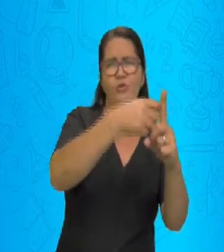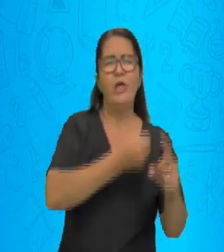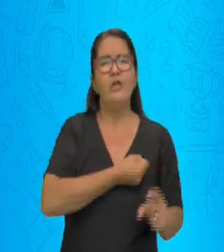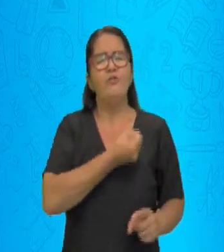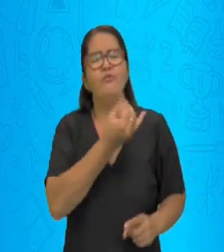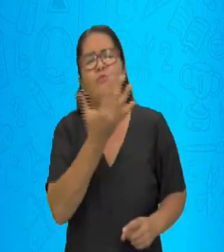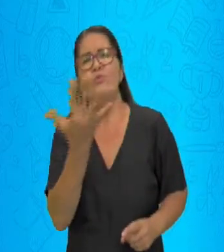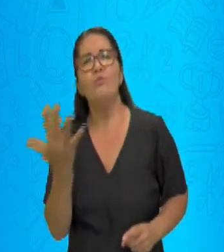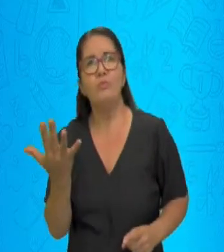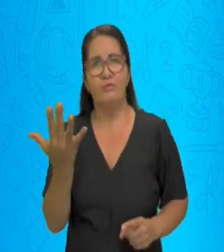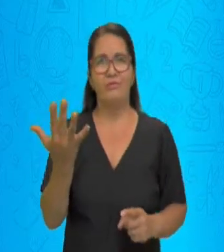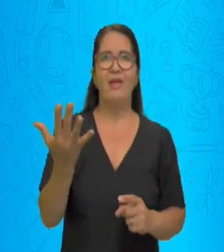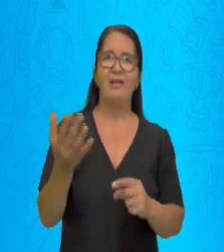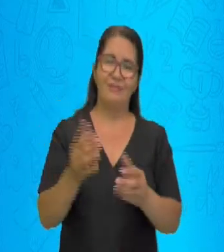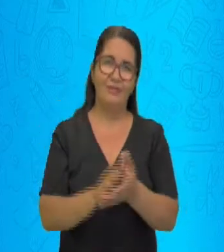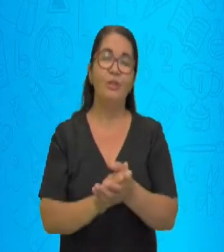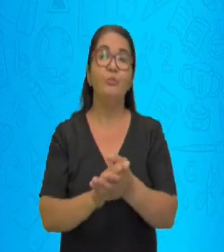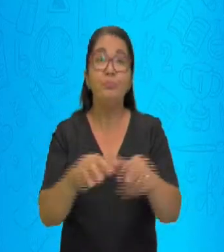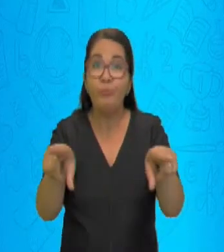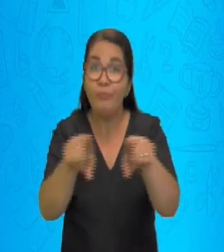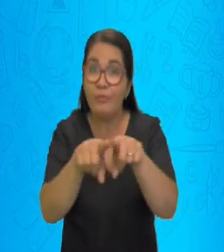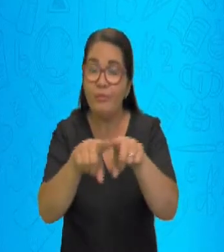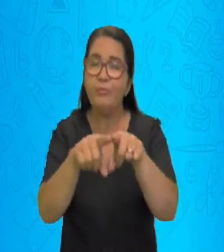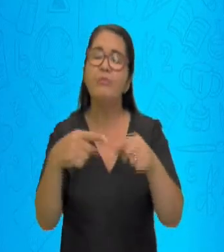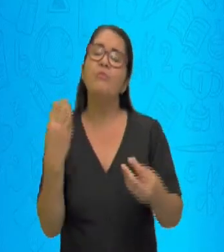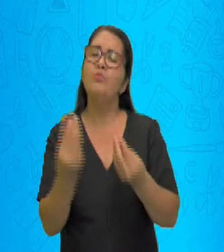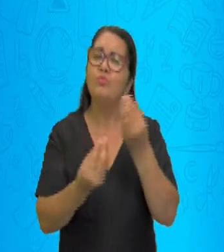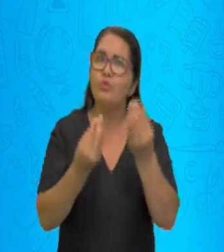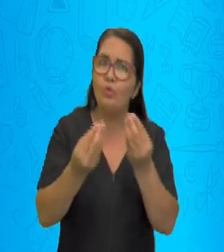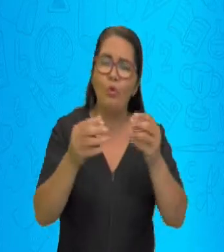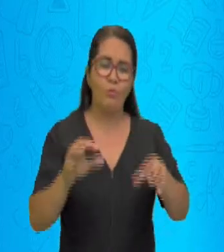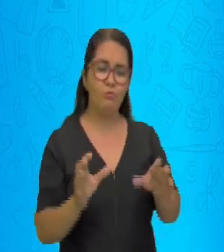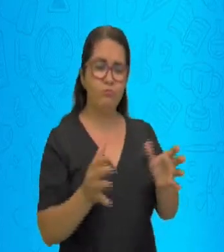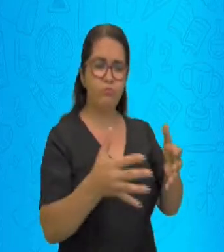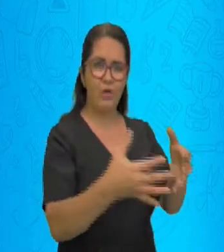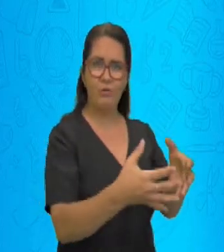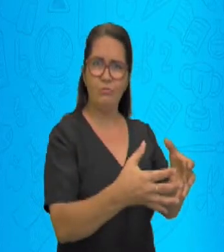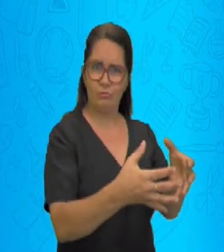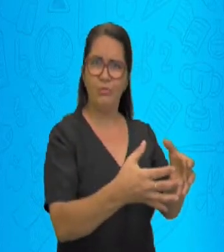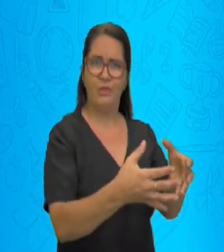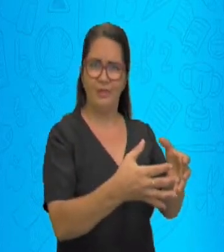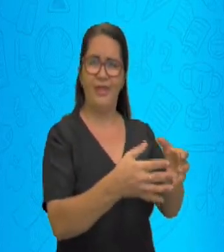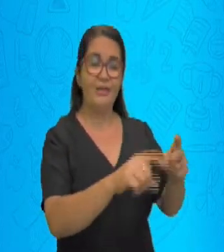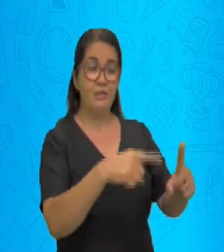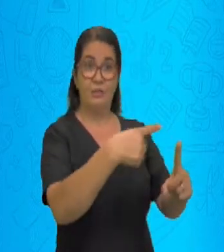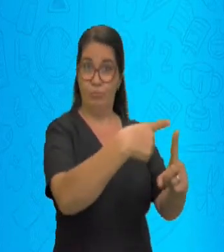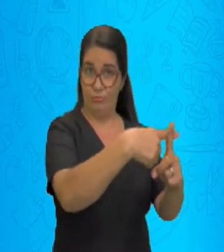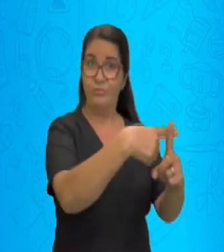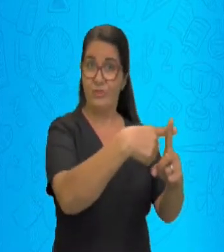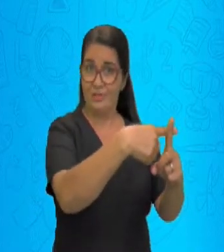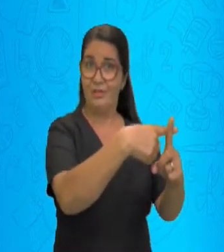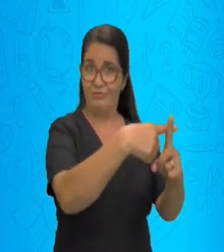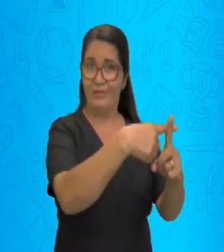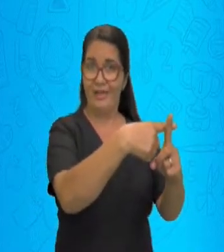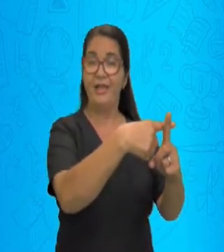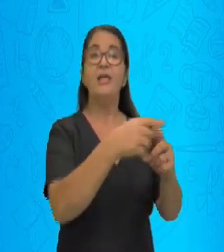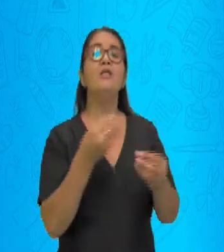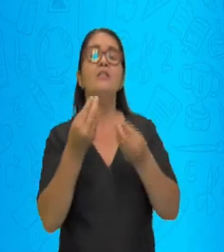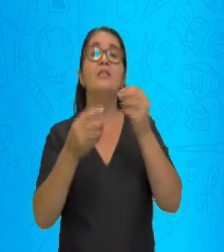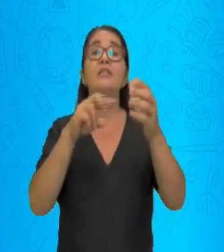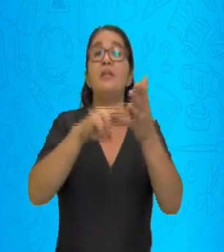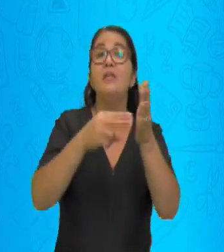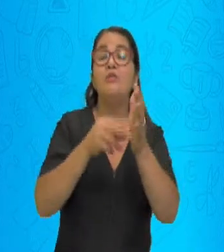outros números também. Então essa ideia de agrupar é que é da adição. E o símbolo que nós